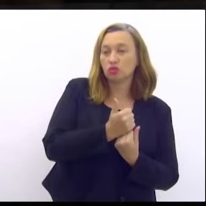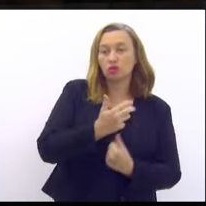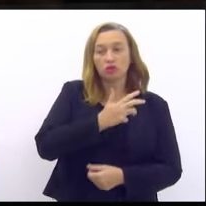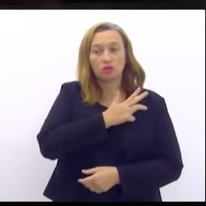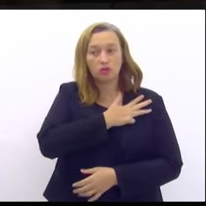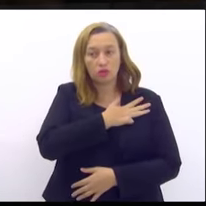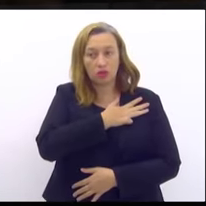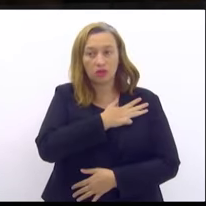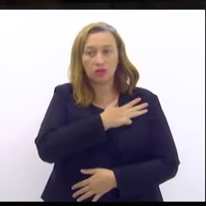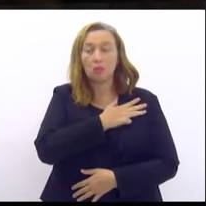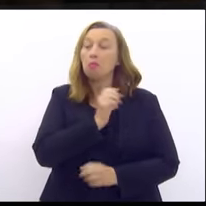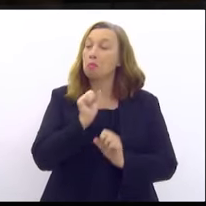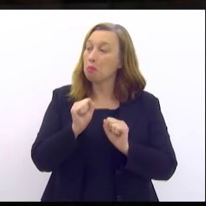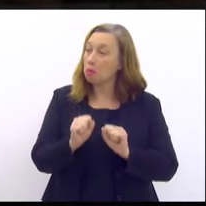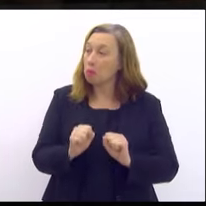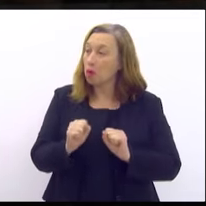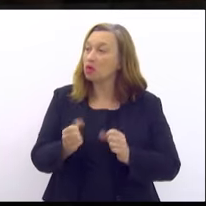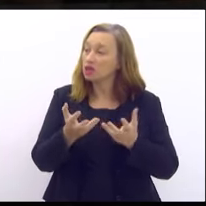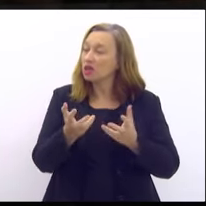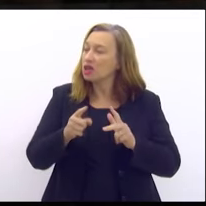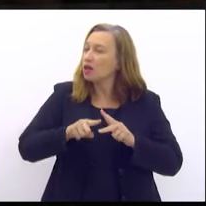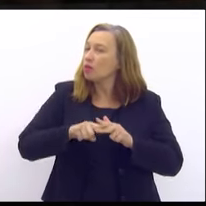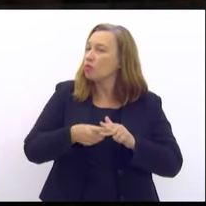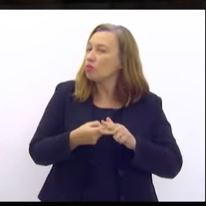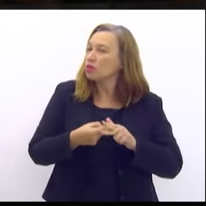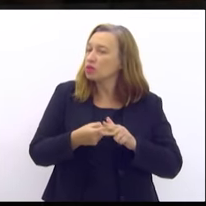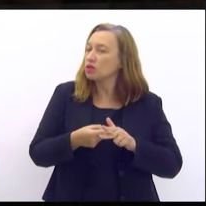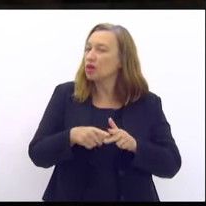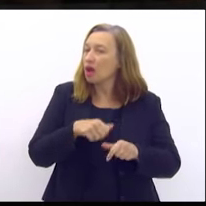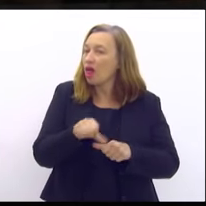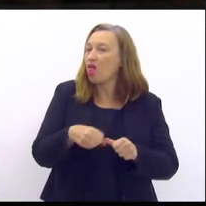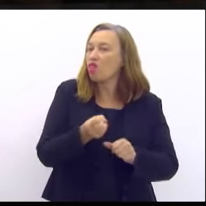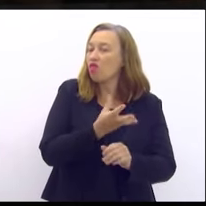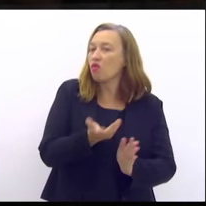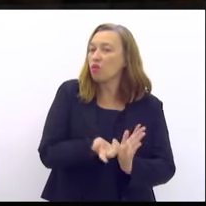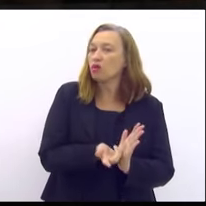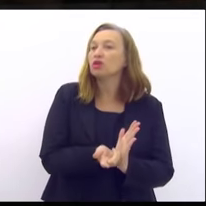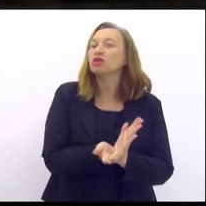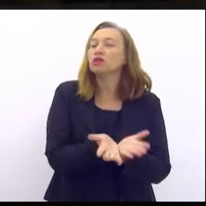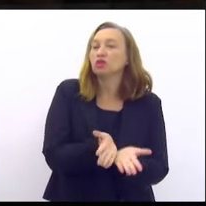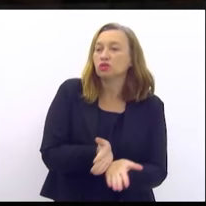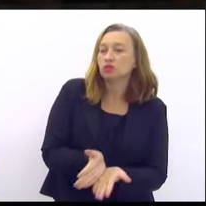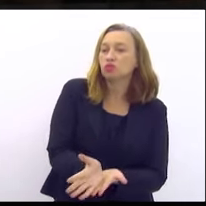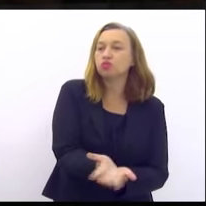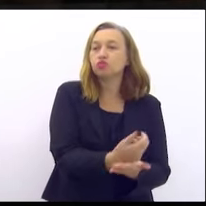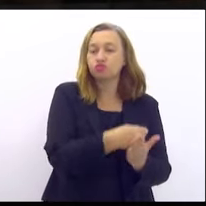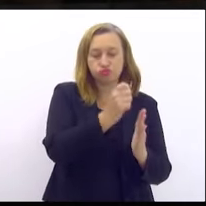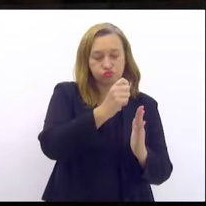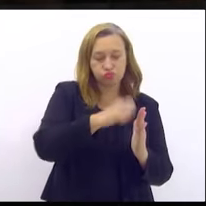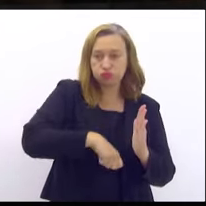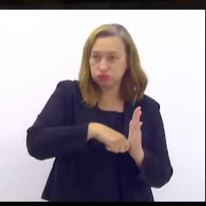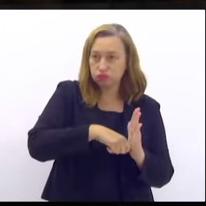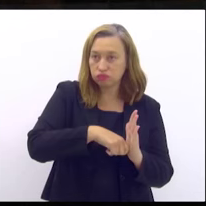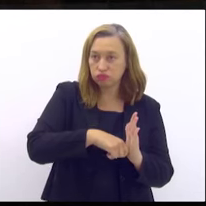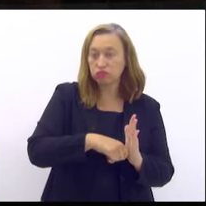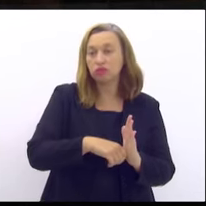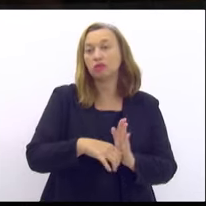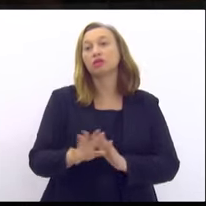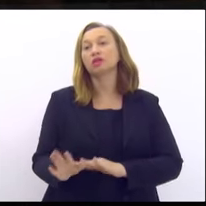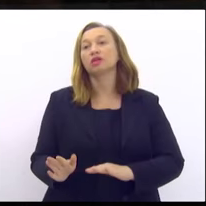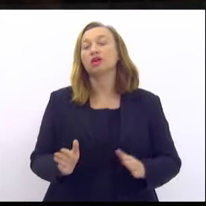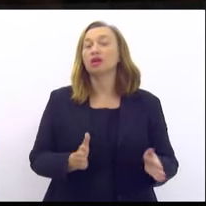Lula pode querer alterar a reforma tributária que será meu entendimento promulgada